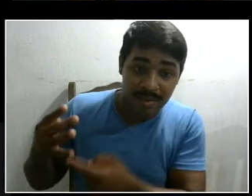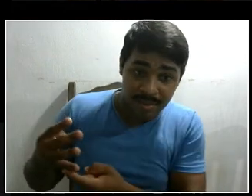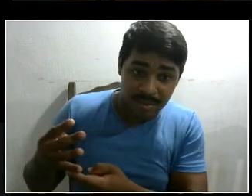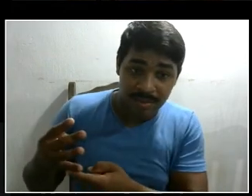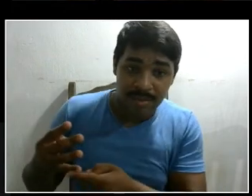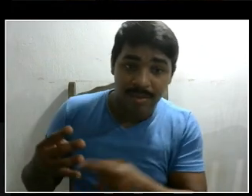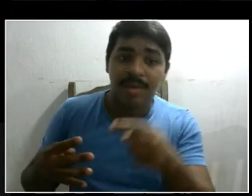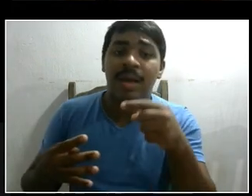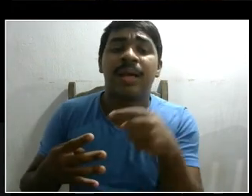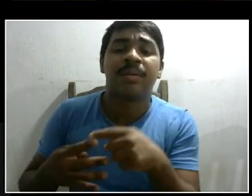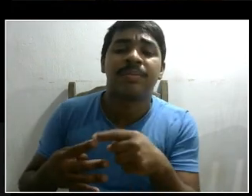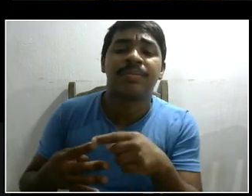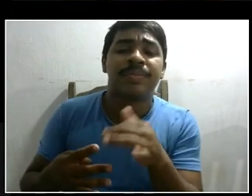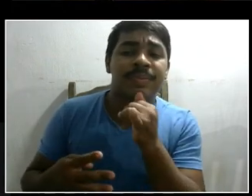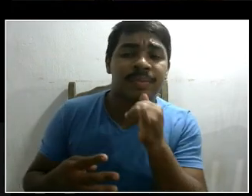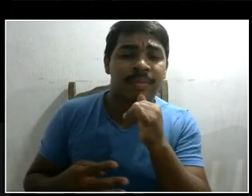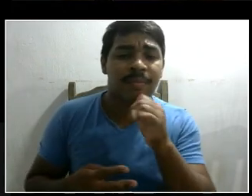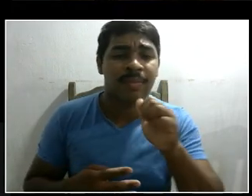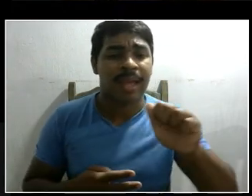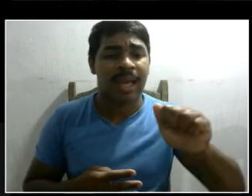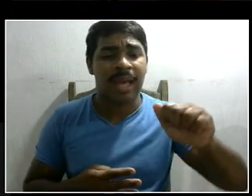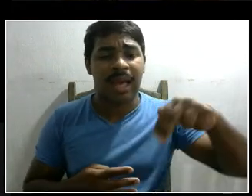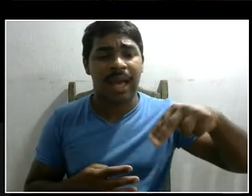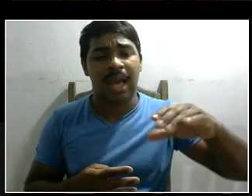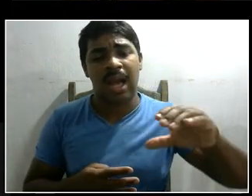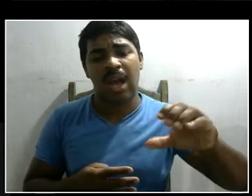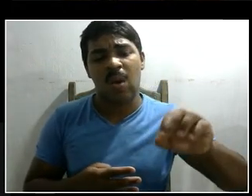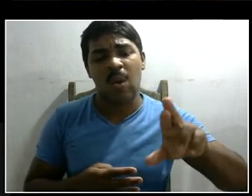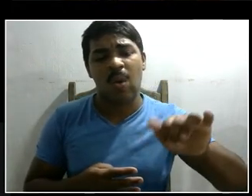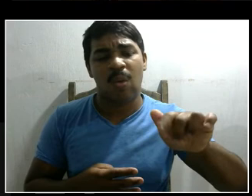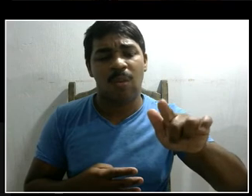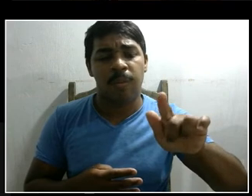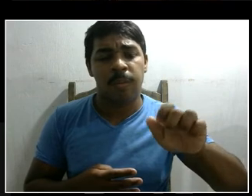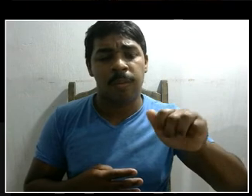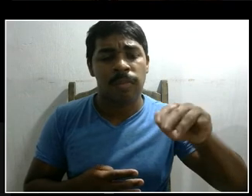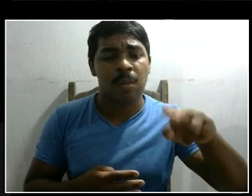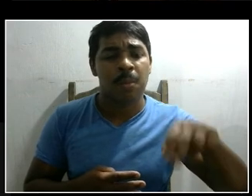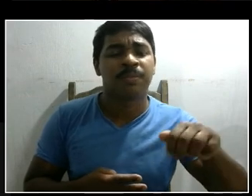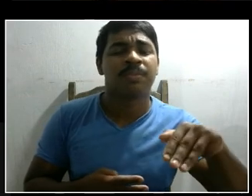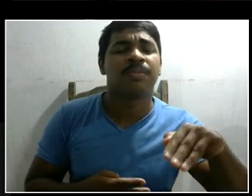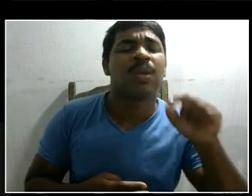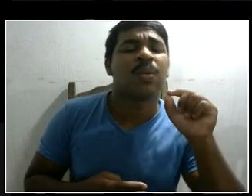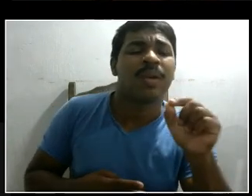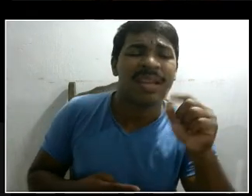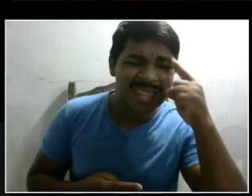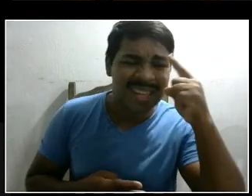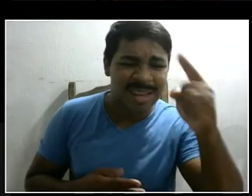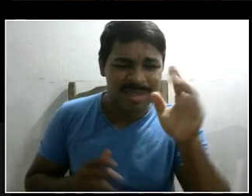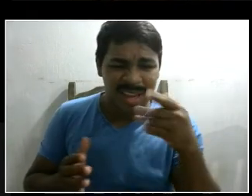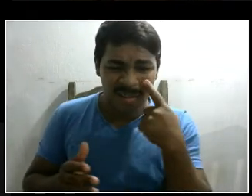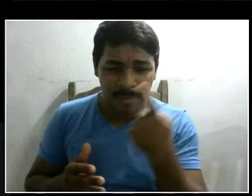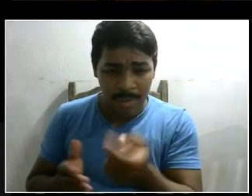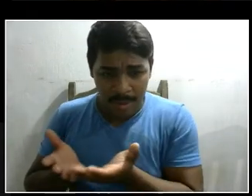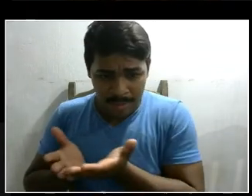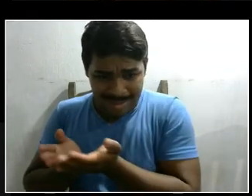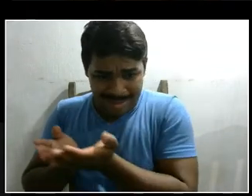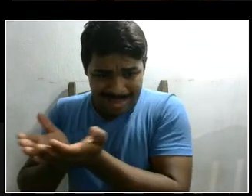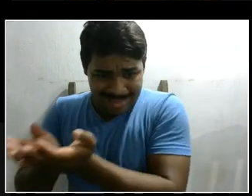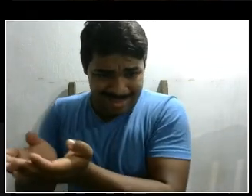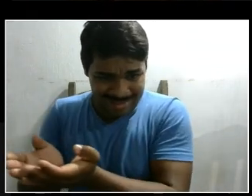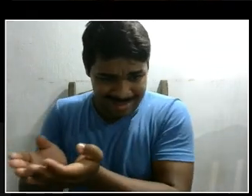ponto específico. Por exemplo, não sei se vocês já ouviram falar da âncora, né? Do navio. Então, essa âncora, ela é jogada no rio,